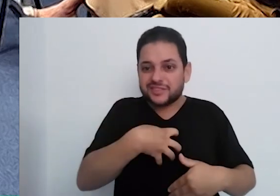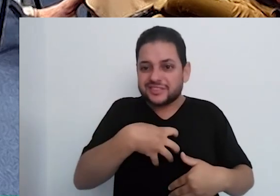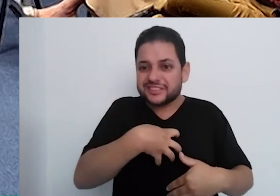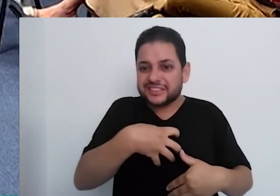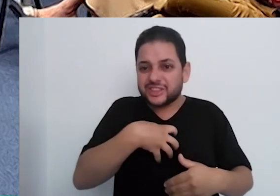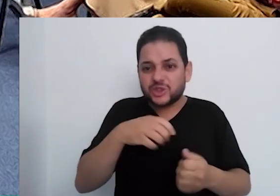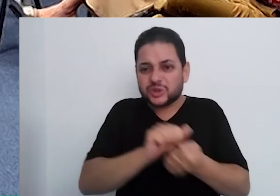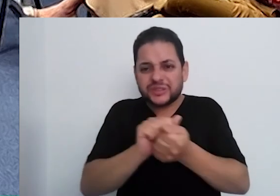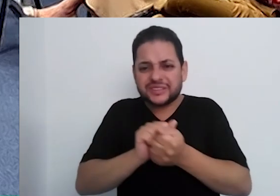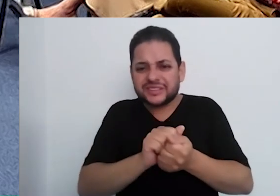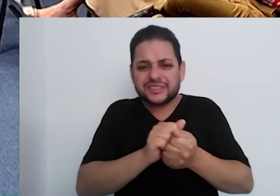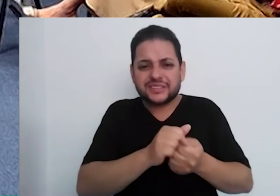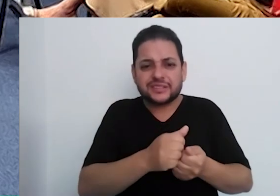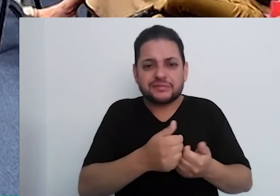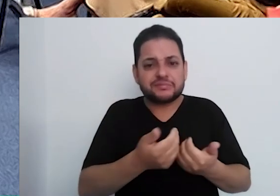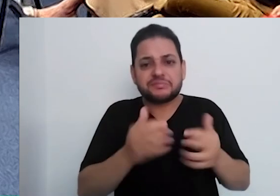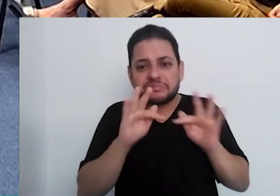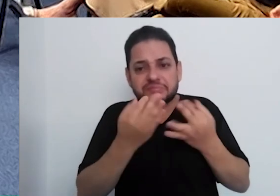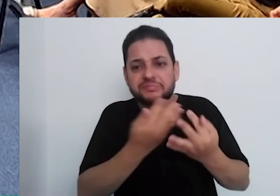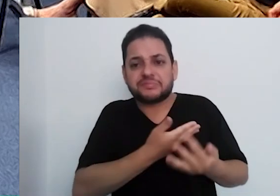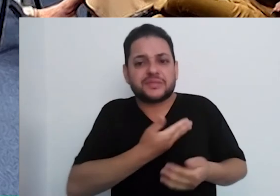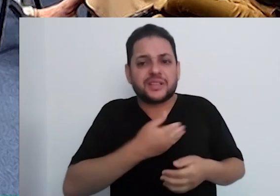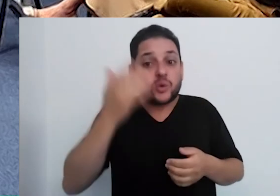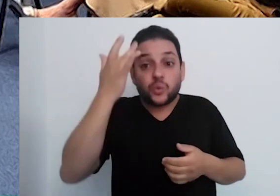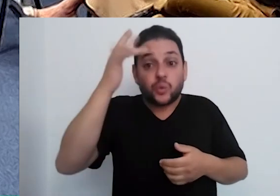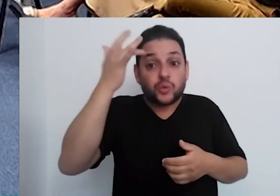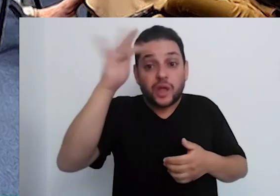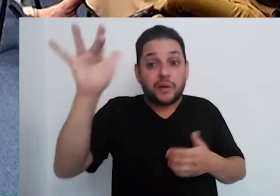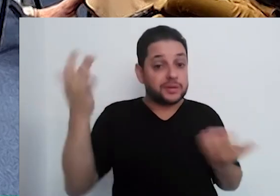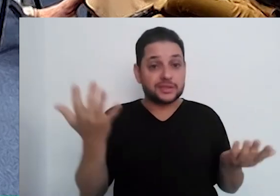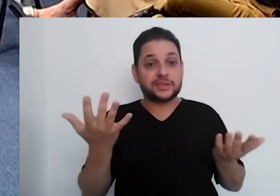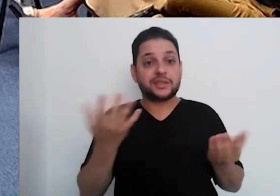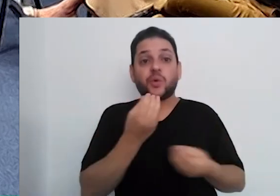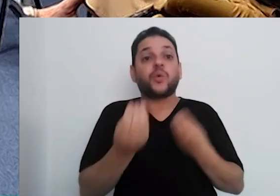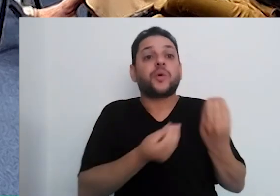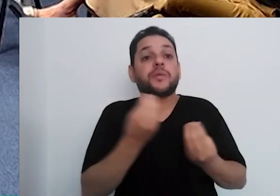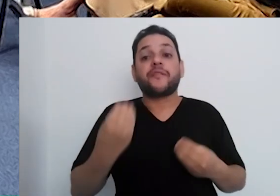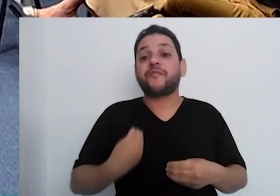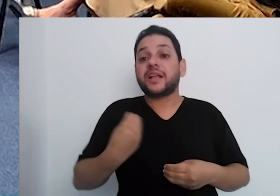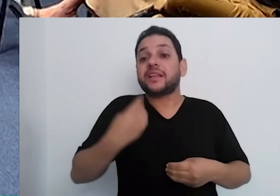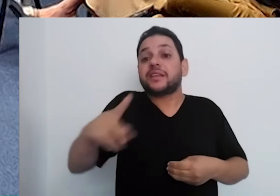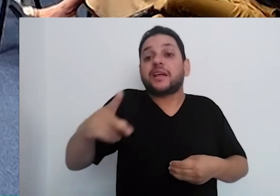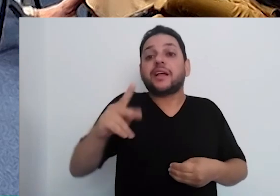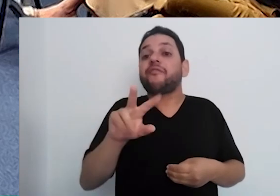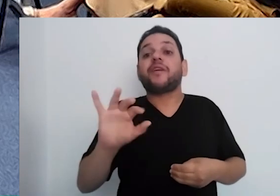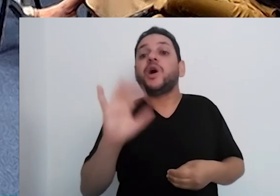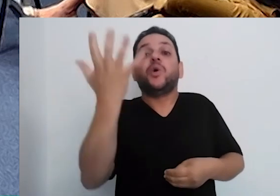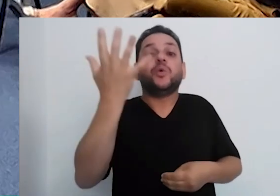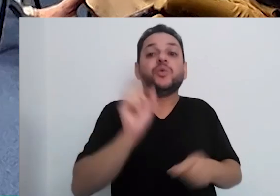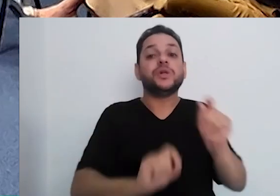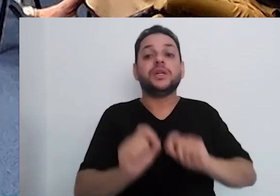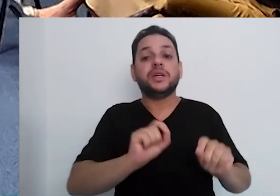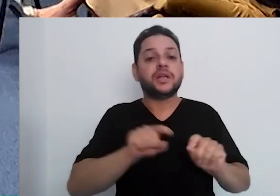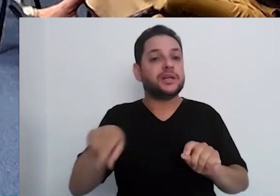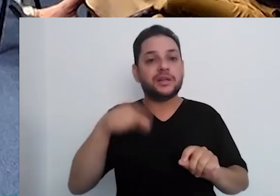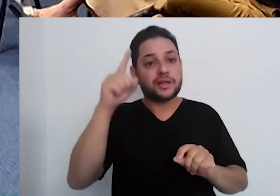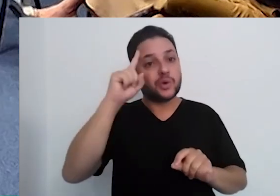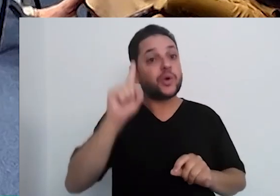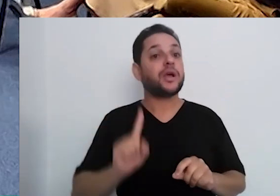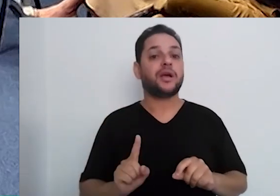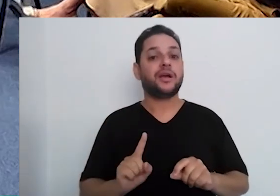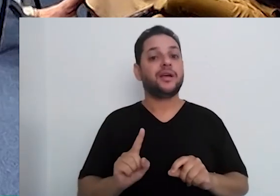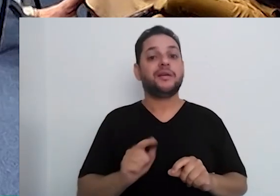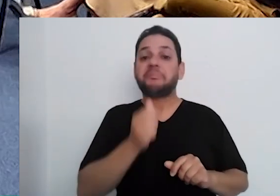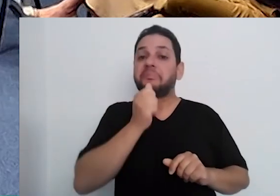ainda não entenderam as consequências que aquele caso vai ter nem pro processo em si nem pra vida delas no eh e e a vida